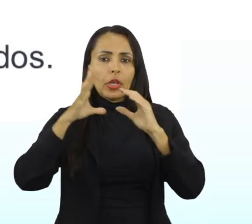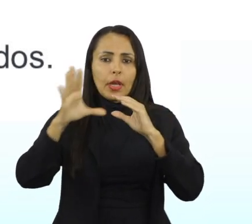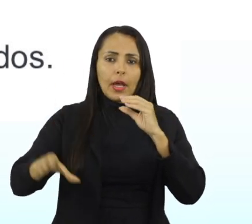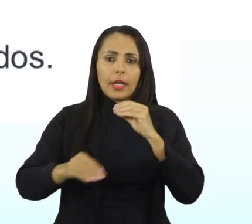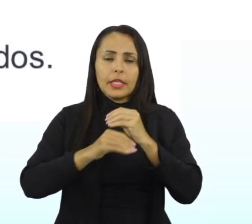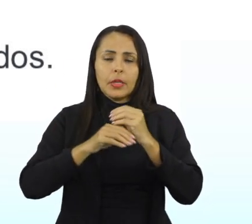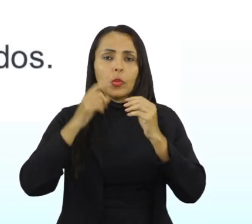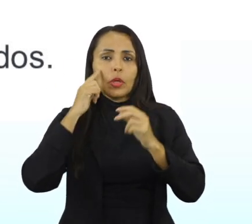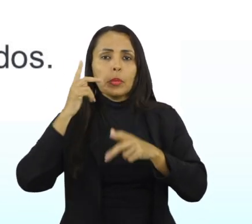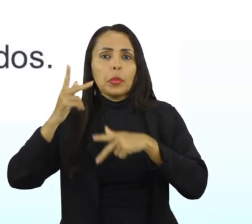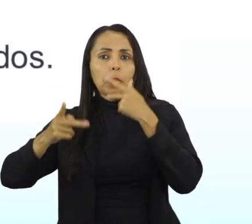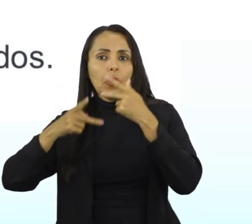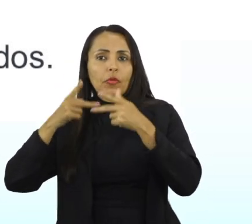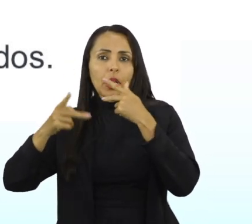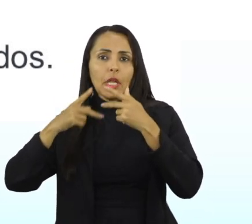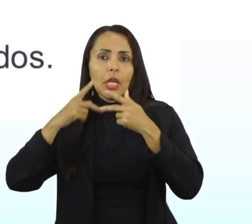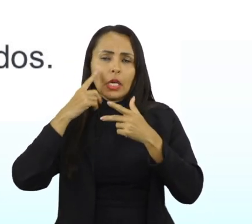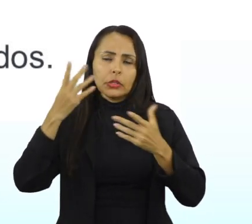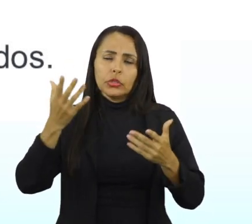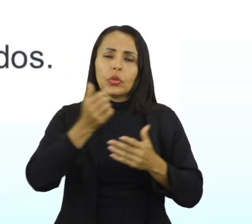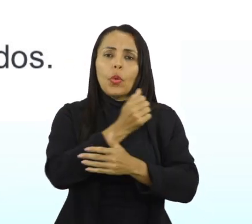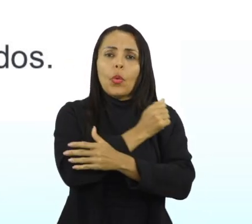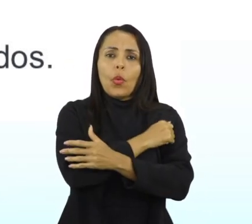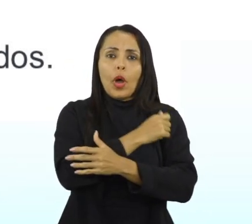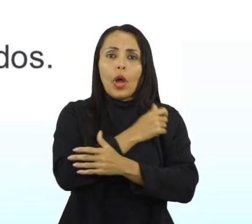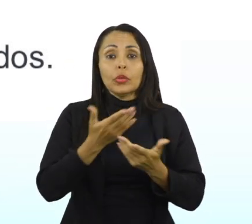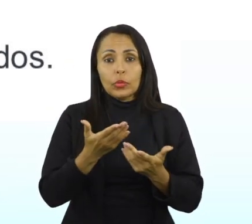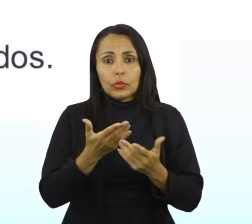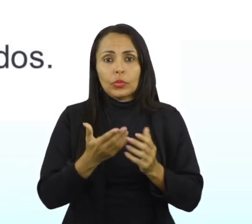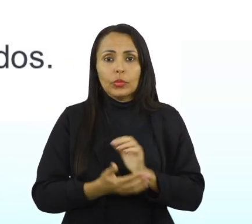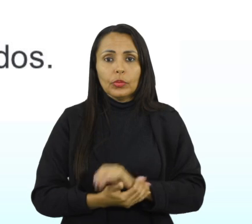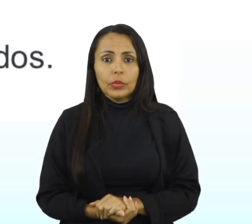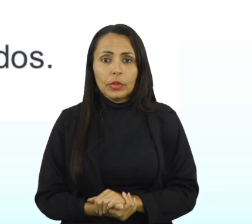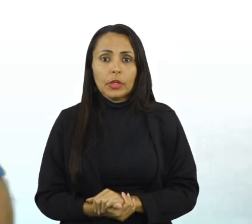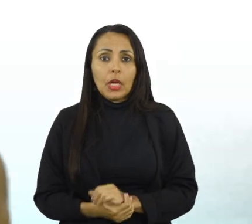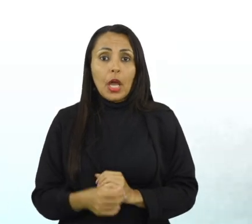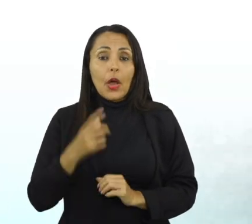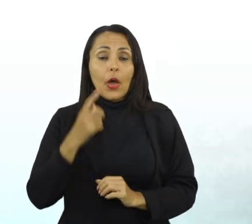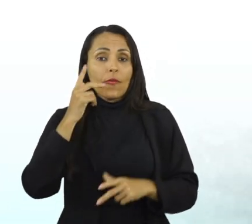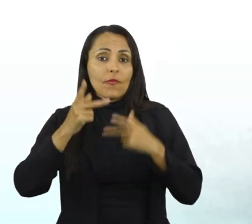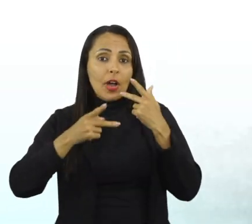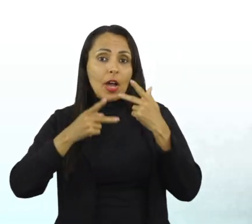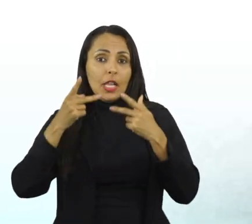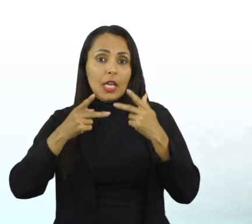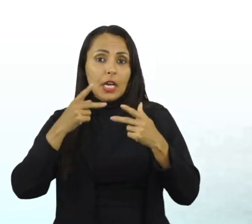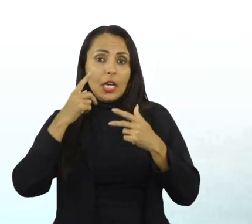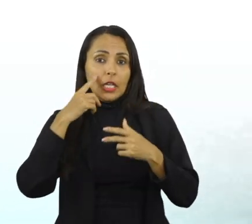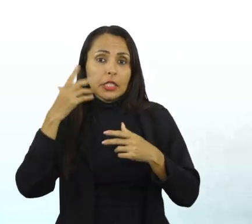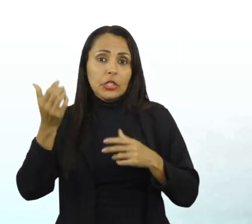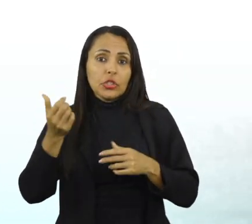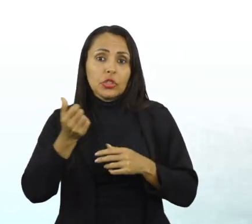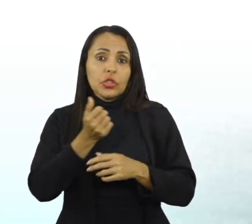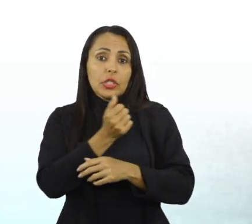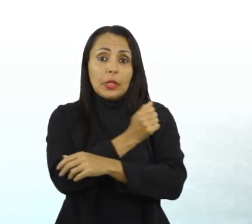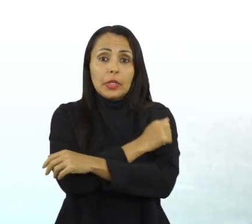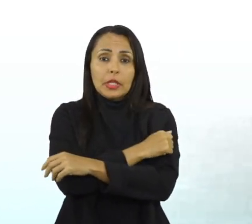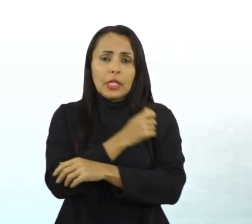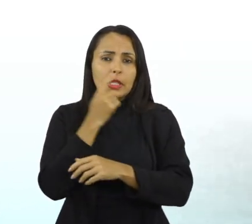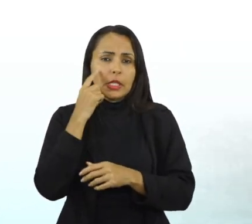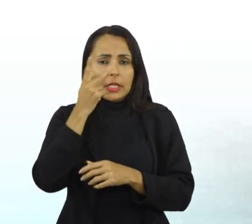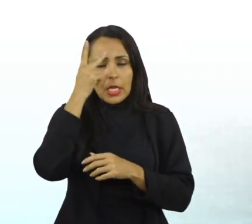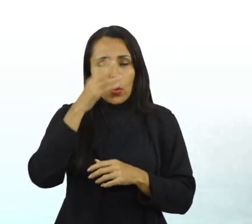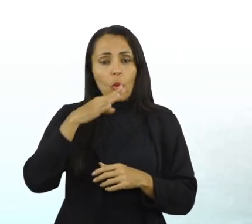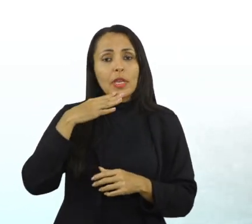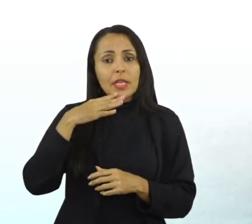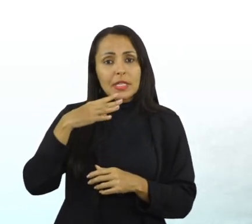característica aquela, né, atribuída a falantes escolarizados. Quando ele diz a falantes escolarizados, são